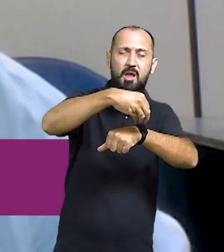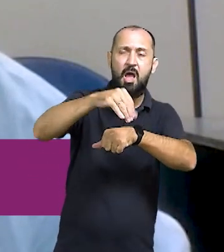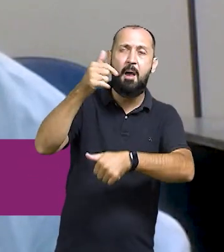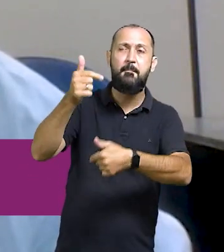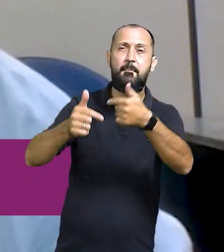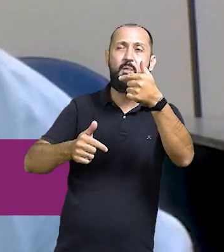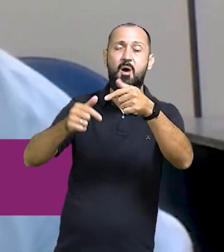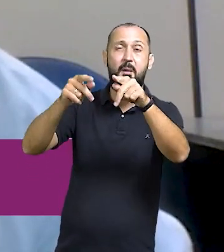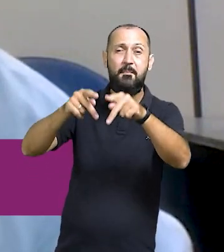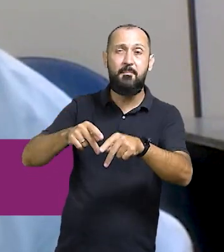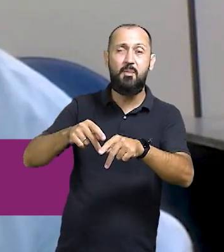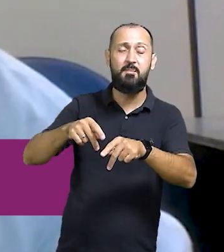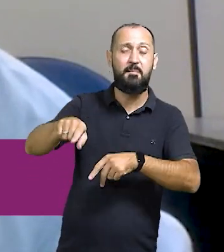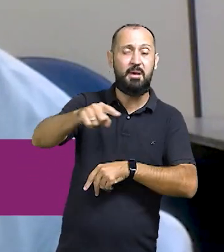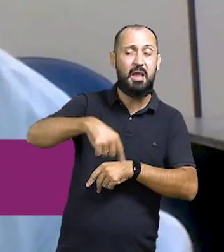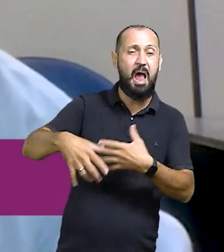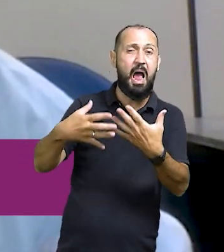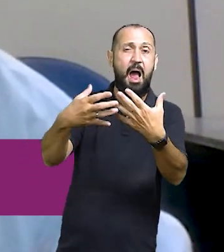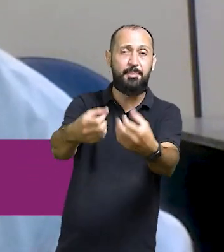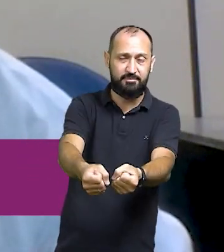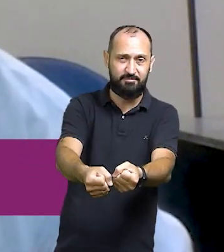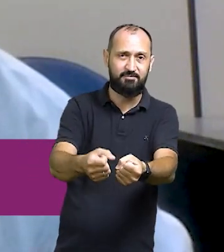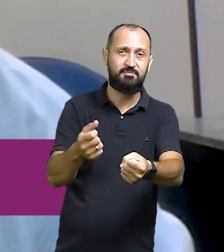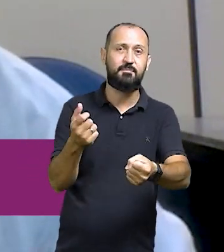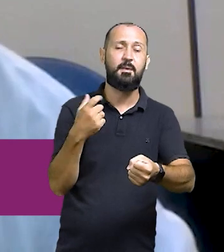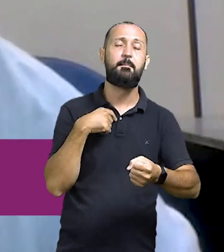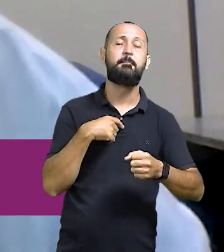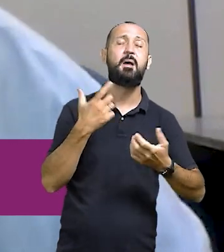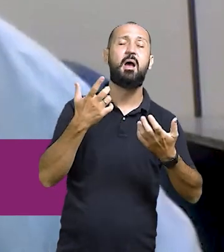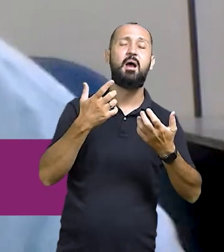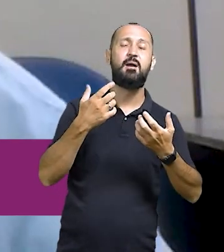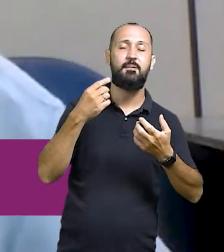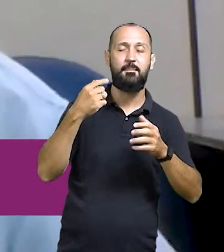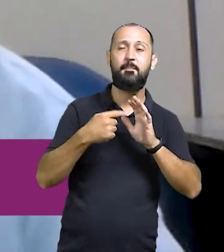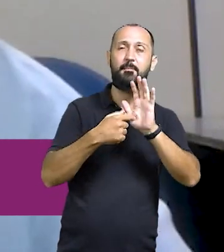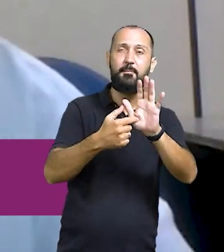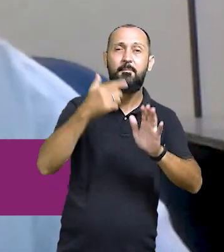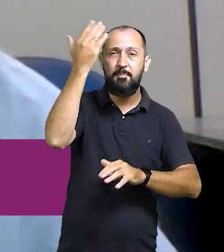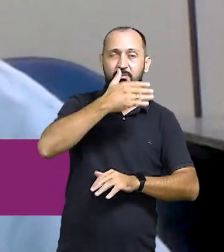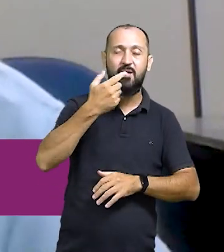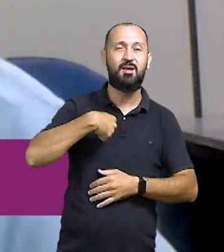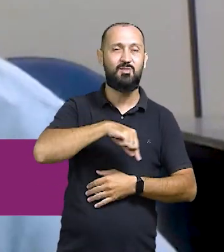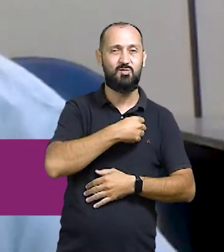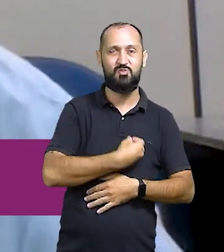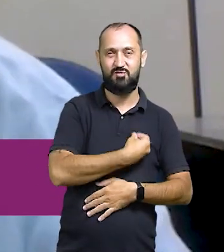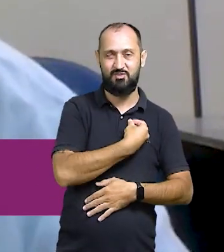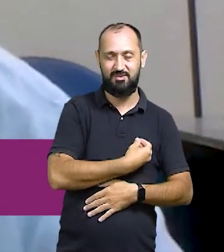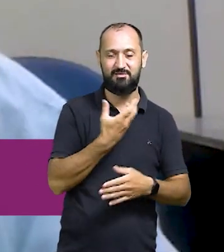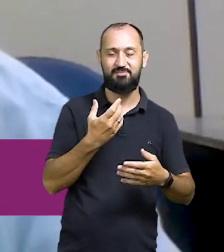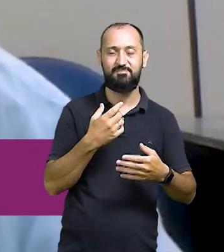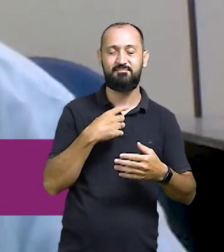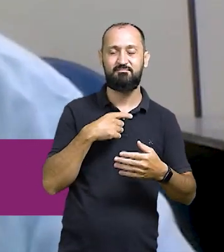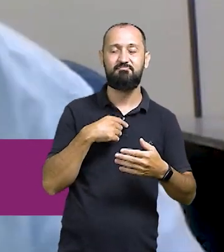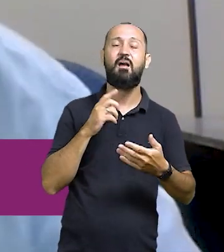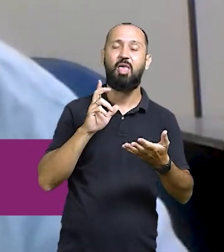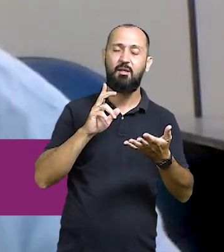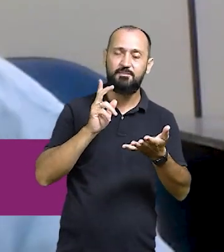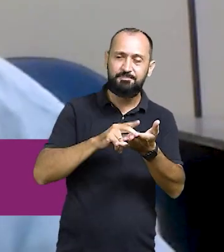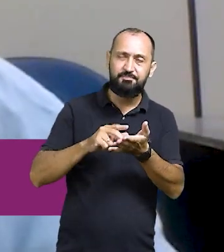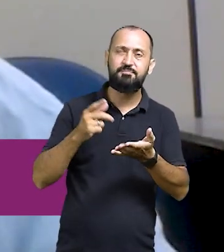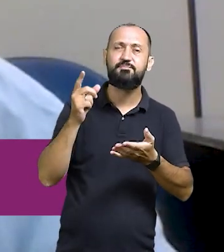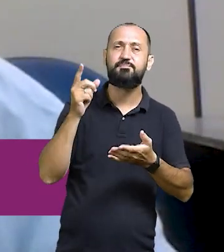mulheres acabam ficando à margem, né, de acessos a políticas sociais básicas, e aí diante de um problema como violência, por exemplo,